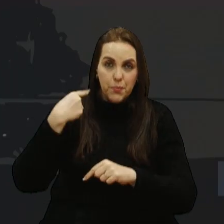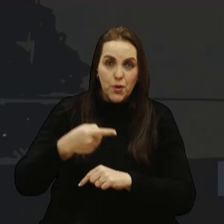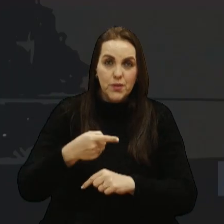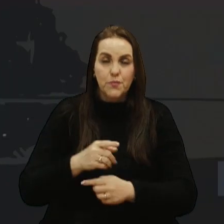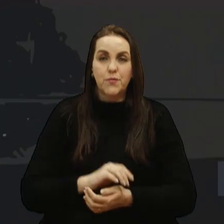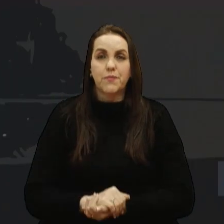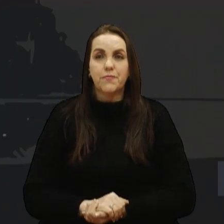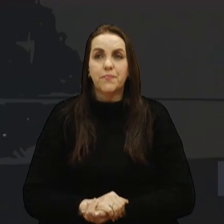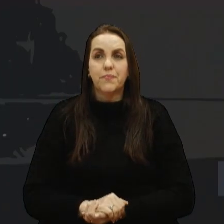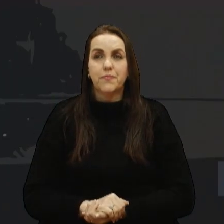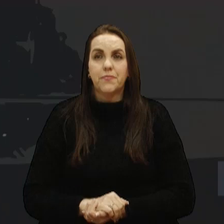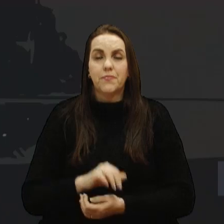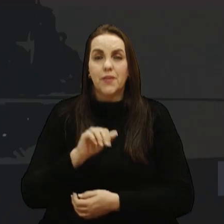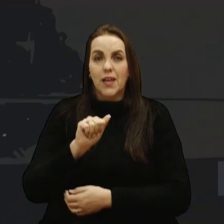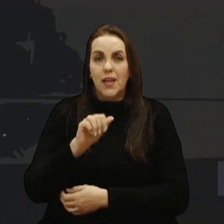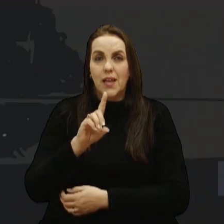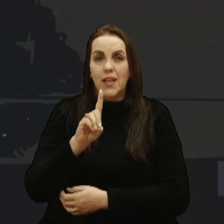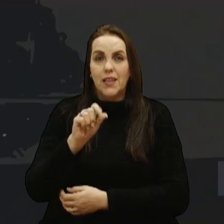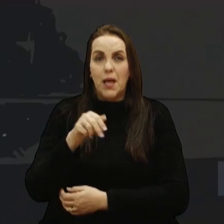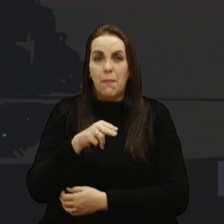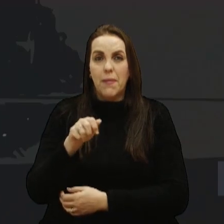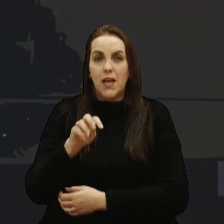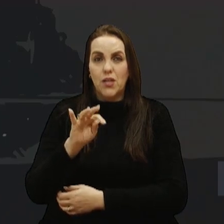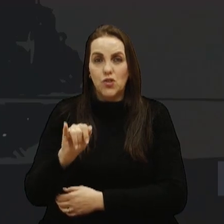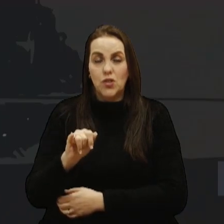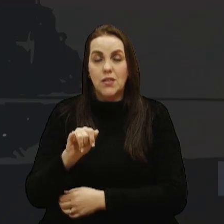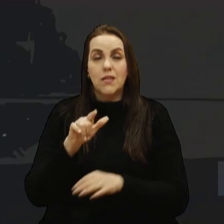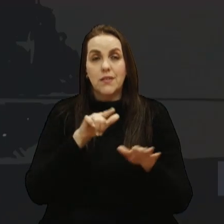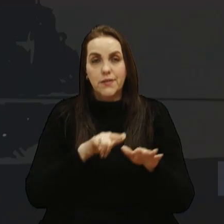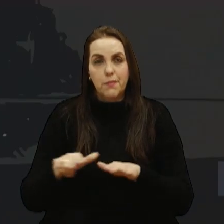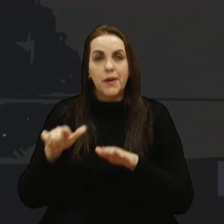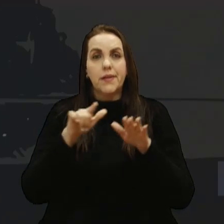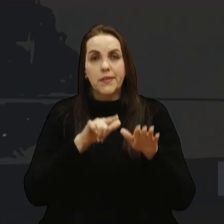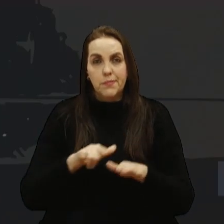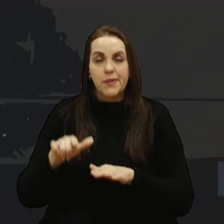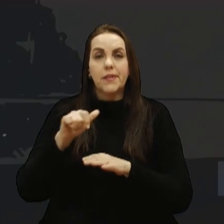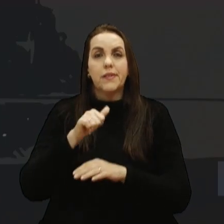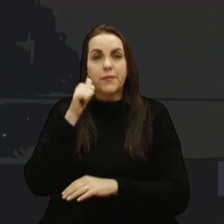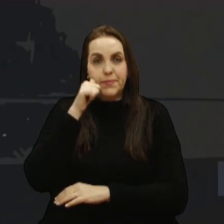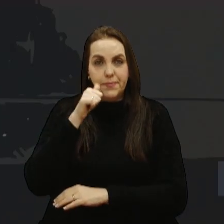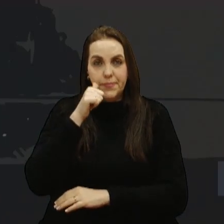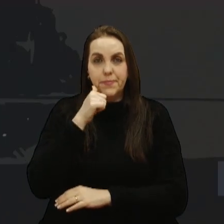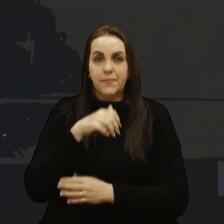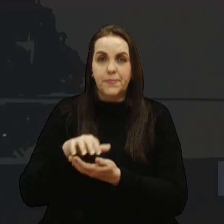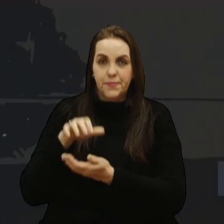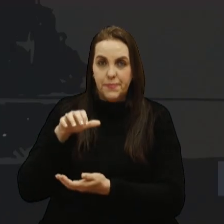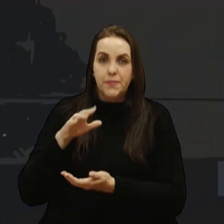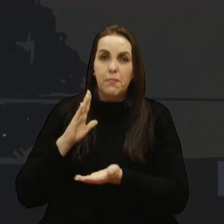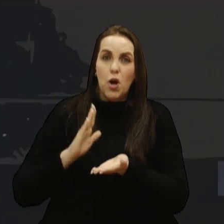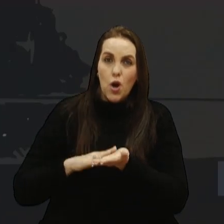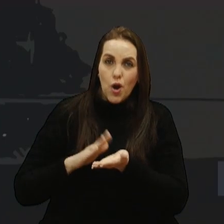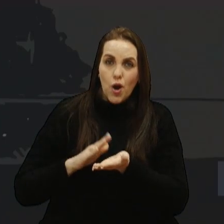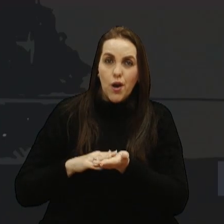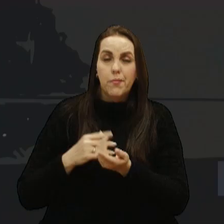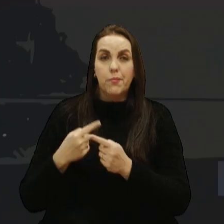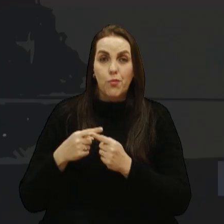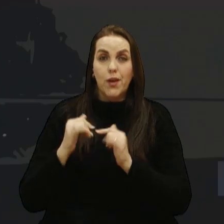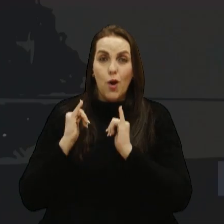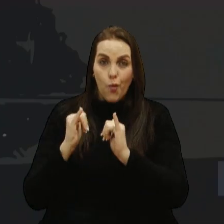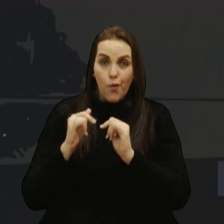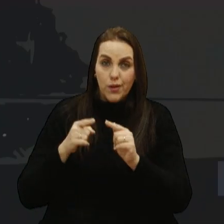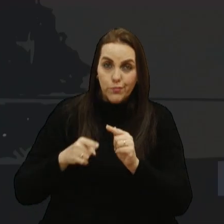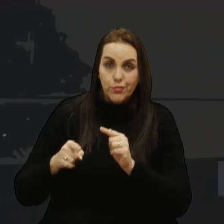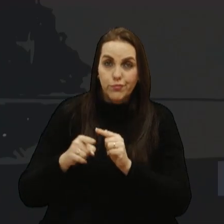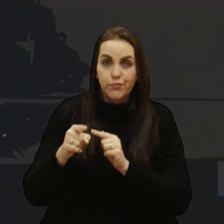O Adamates, toda semana uma senhora me cobra, porque também é linha de ônibus. O Adamate sai da